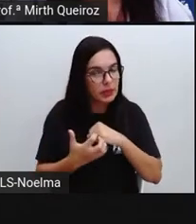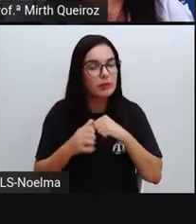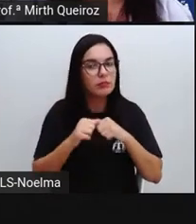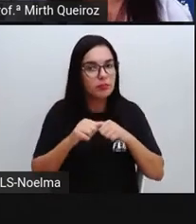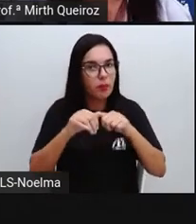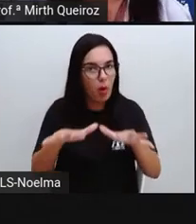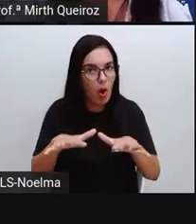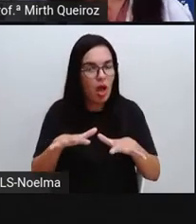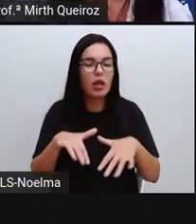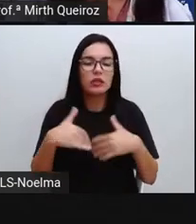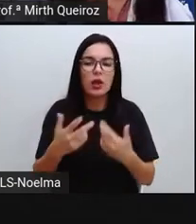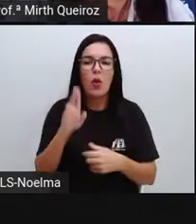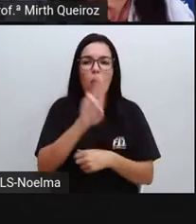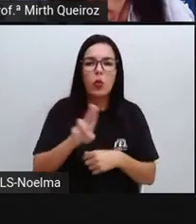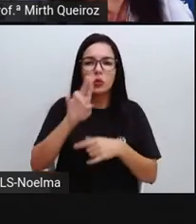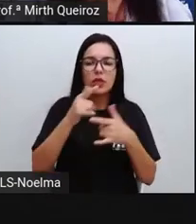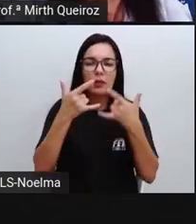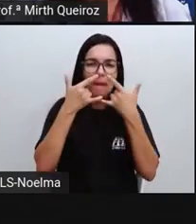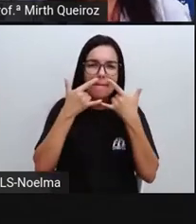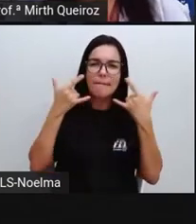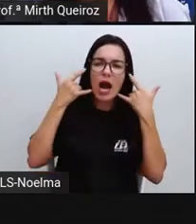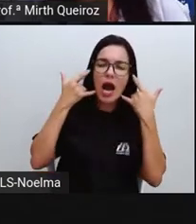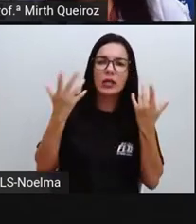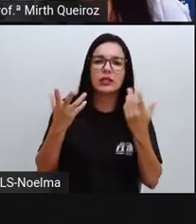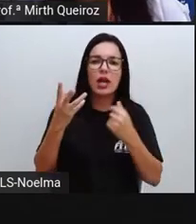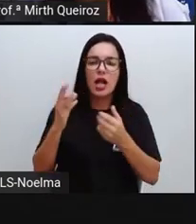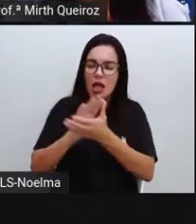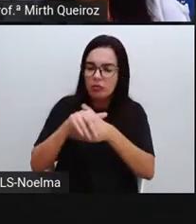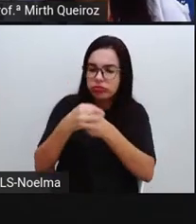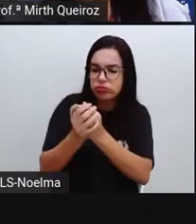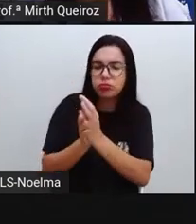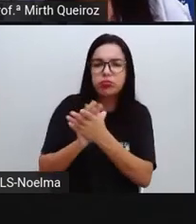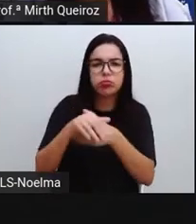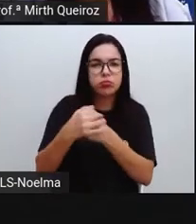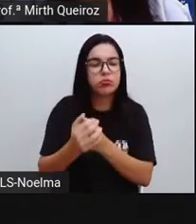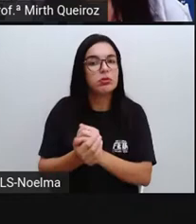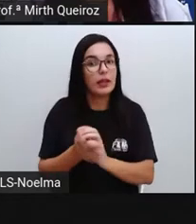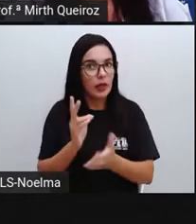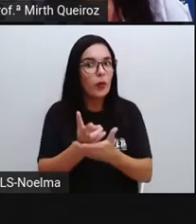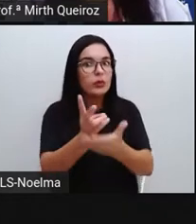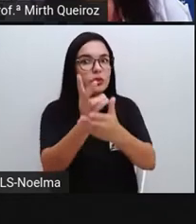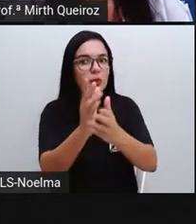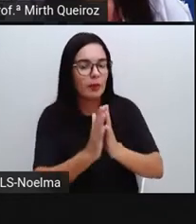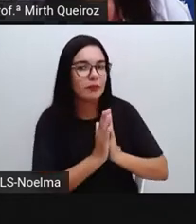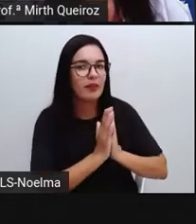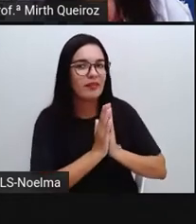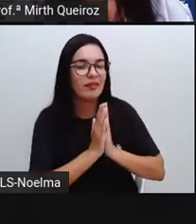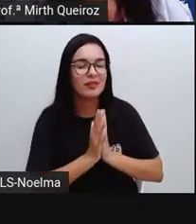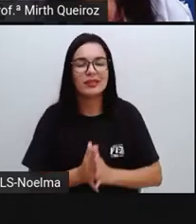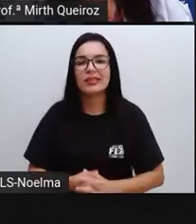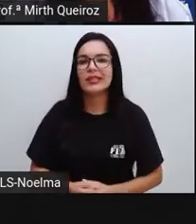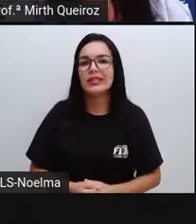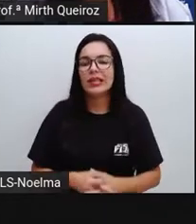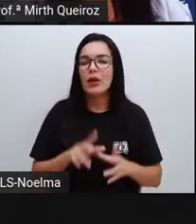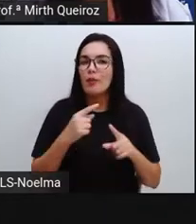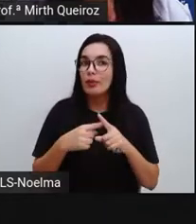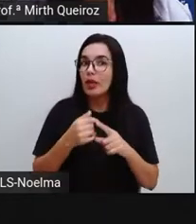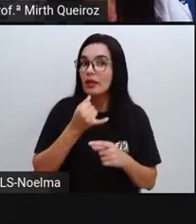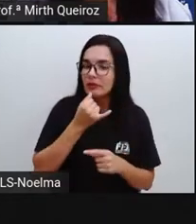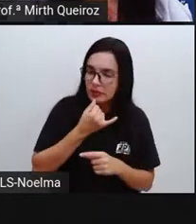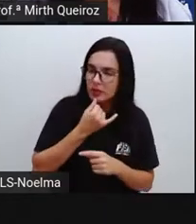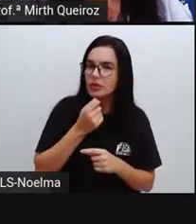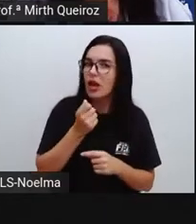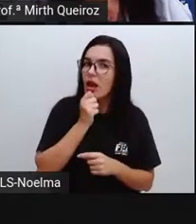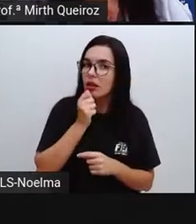utilização de máscaras, né? Higienizar as mãos, que a gente ainda deve fazer tudo isso, porque, infelizmente, a pandemia